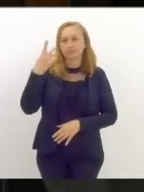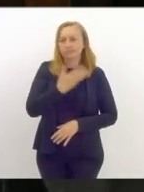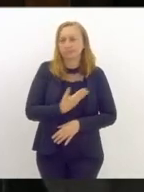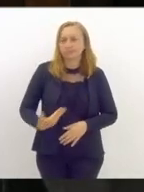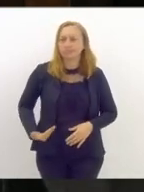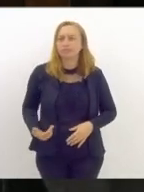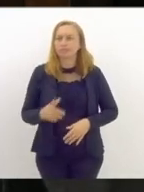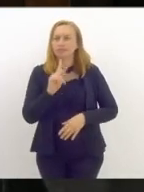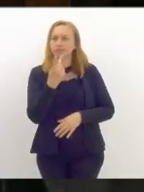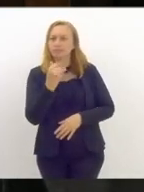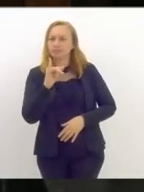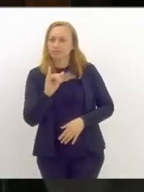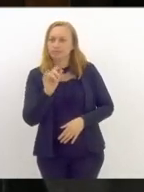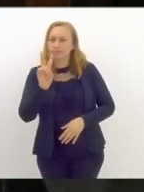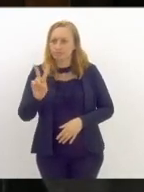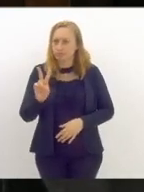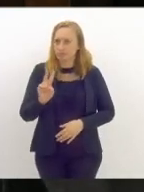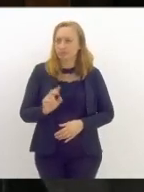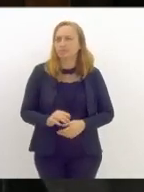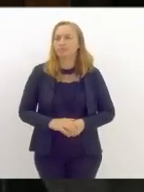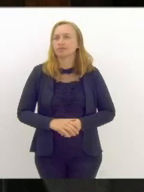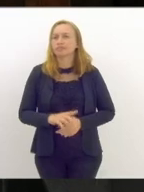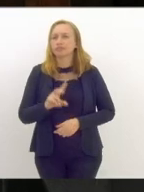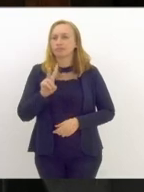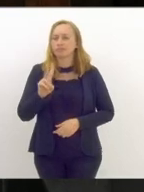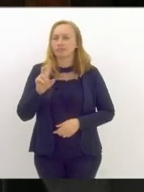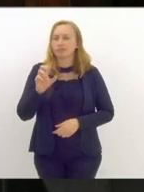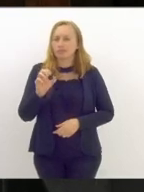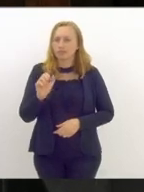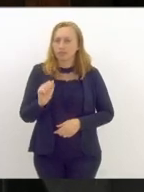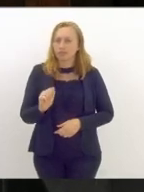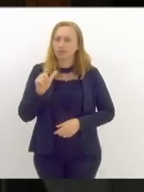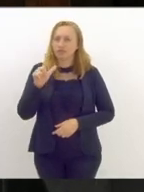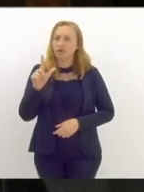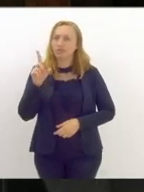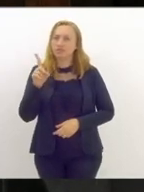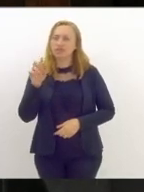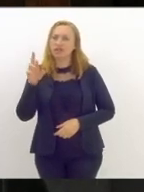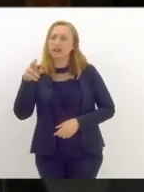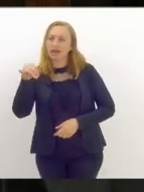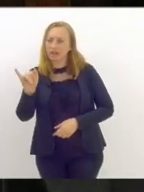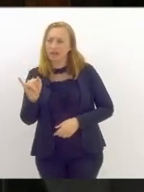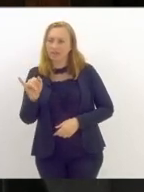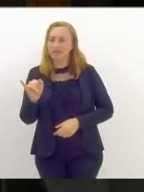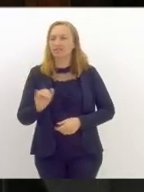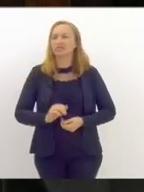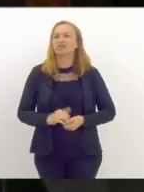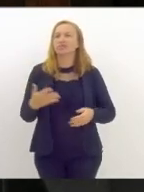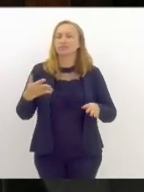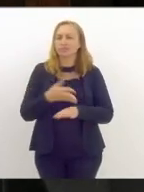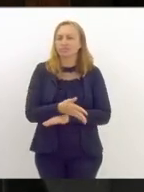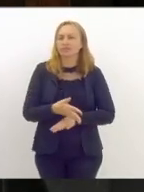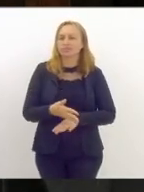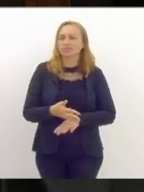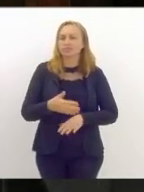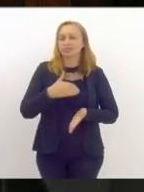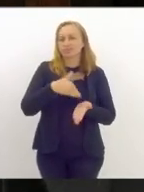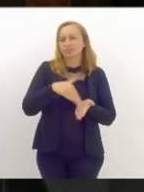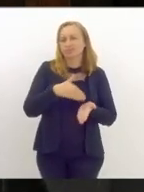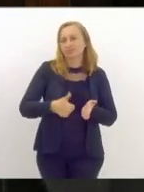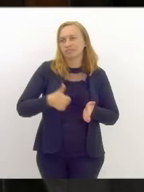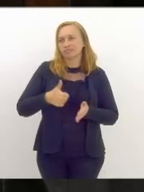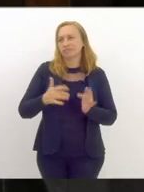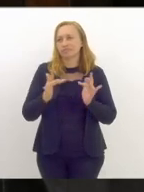do HIV, quando só tínhamos a ZT, está aqui a Valdileia, foi a primeira pessoa que eu tive contato depois que eu entrei, quando eu entrei na secretaria, e hoje